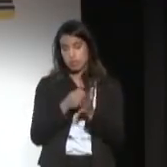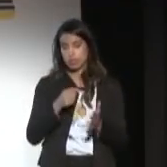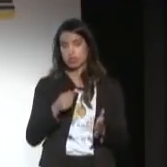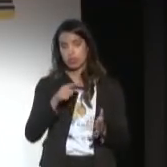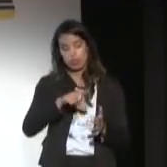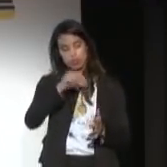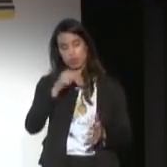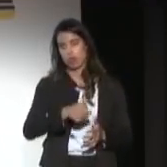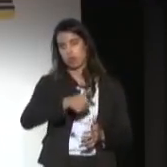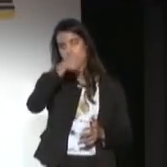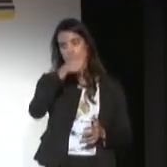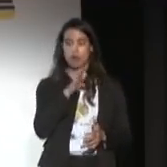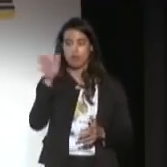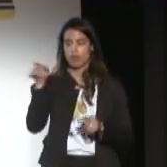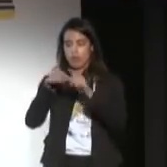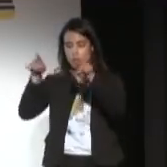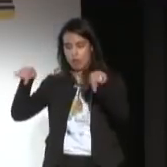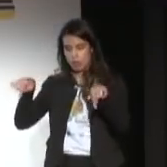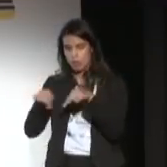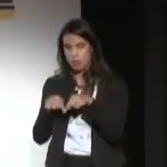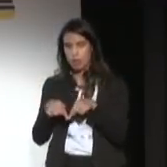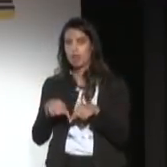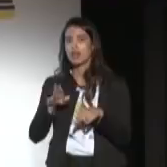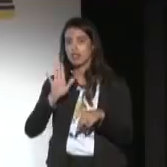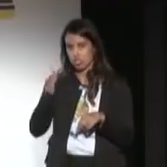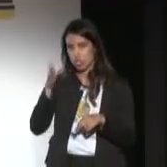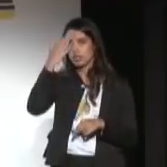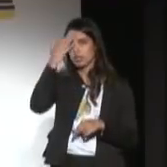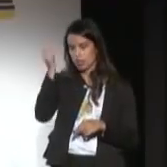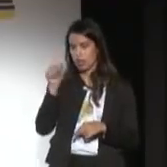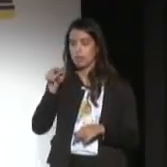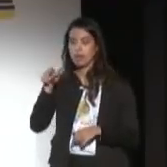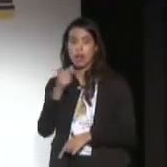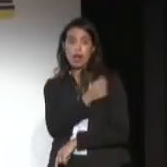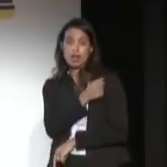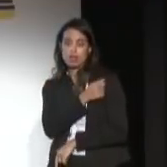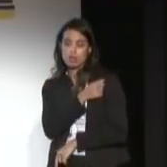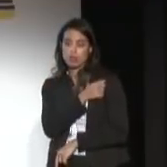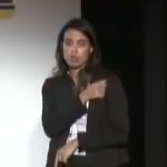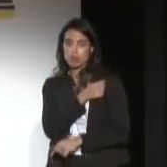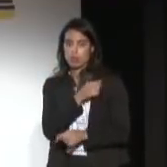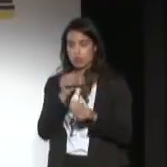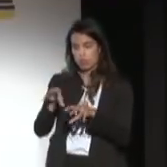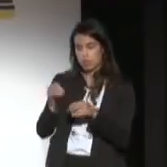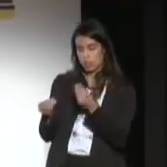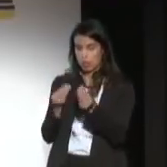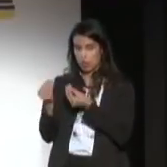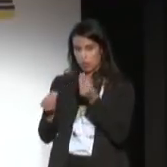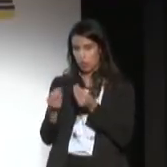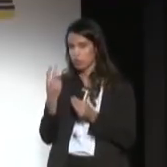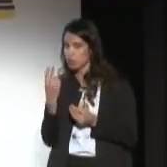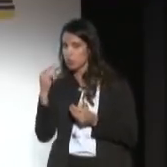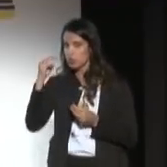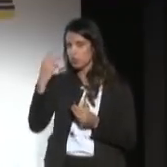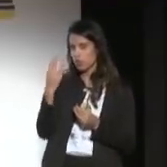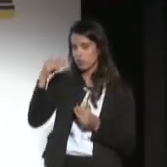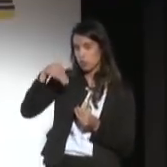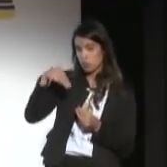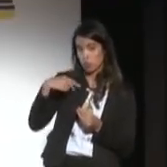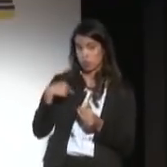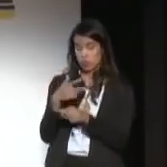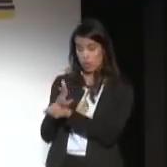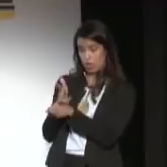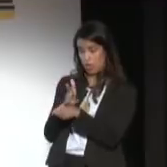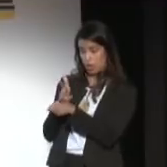aula, tem a previsão já de quem é o aluno que ele vai fazer a intervenção, e durante 2 ou 3 minutos de intervenção, eles gravam e